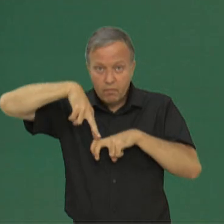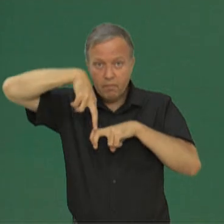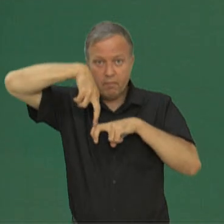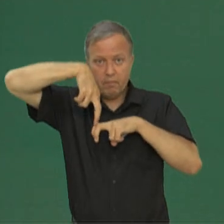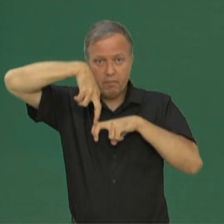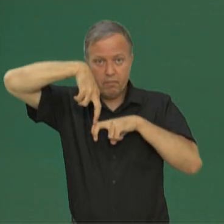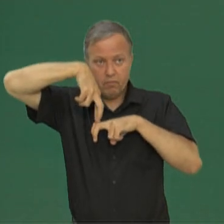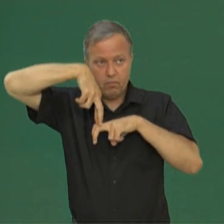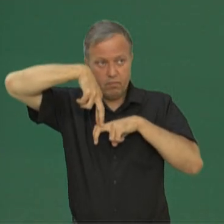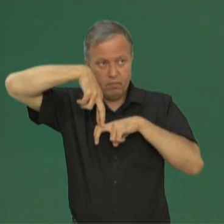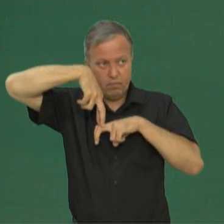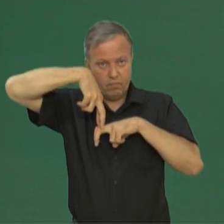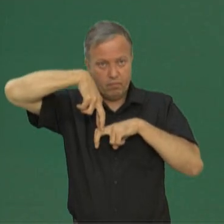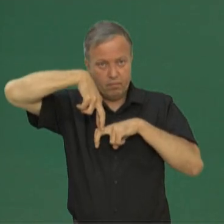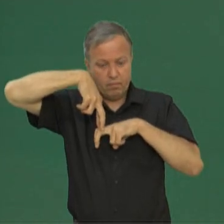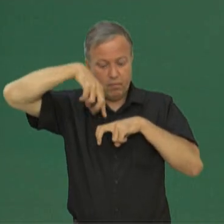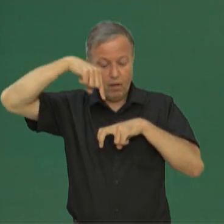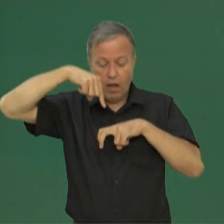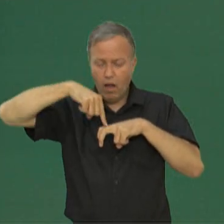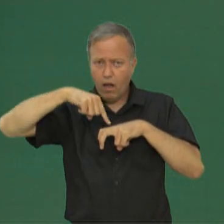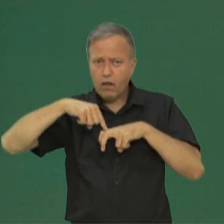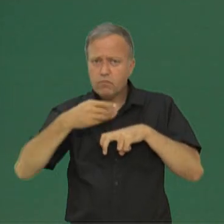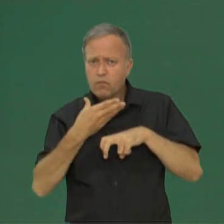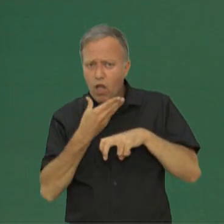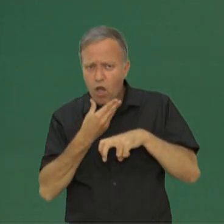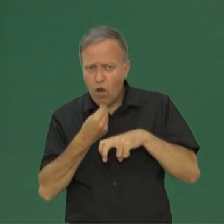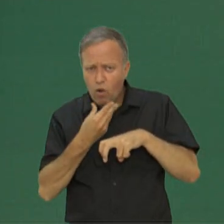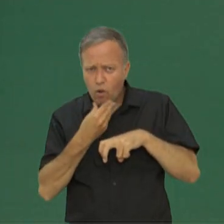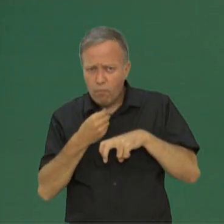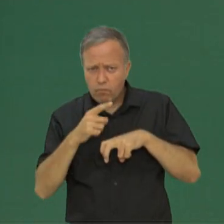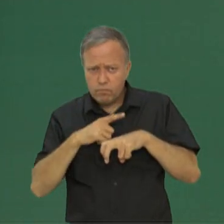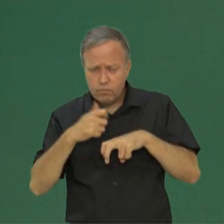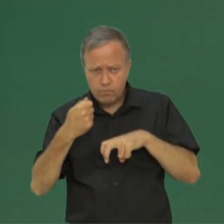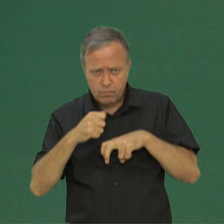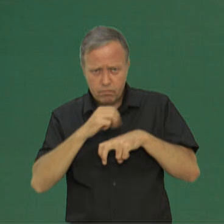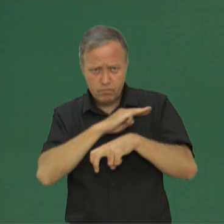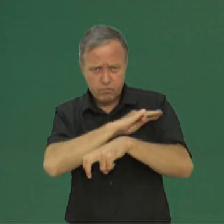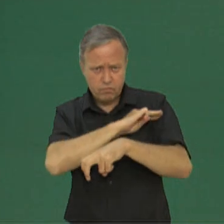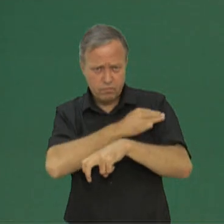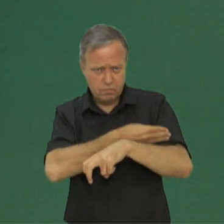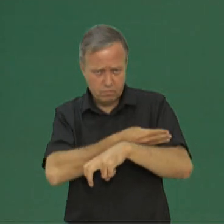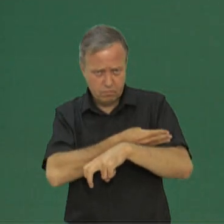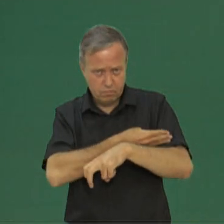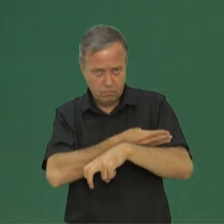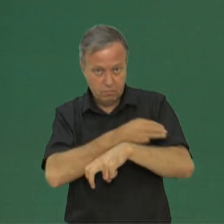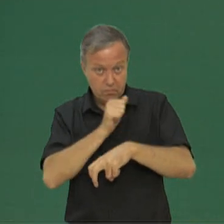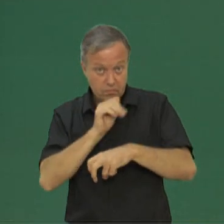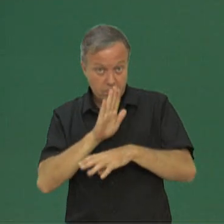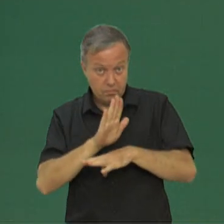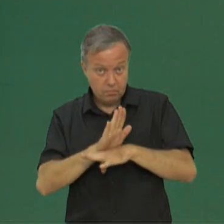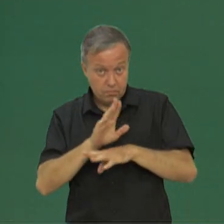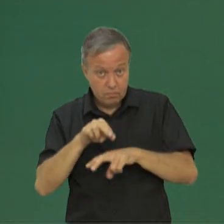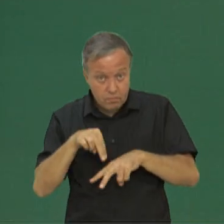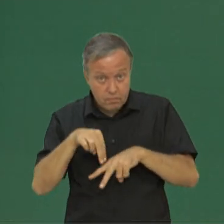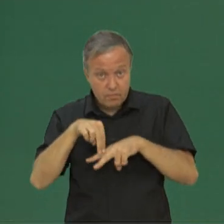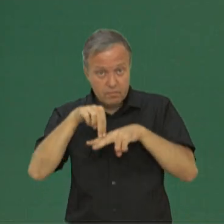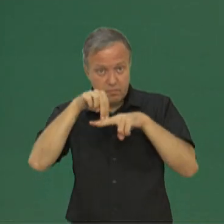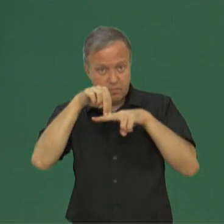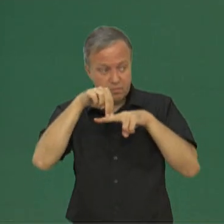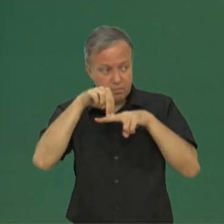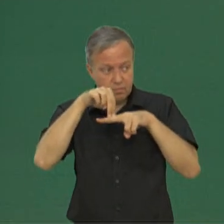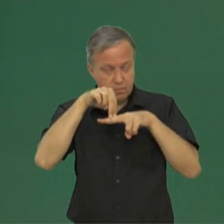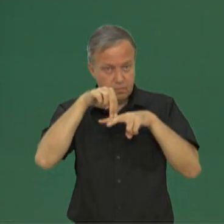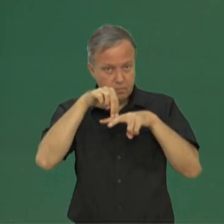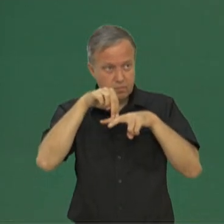né? Então, o bailarino era um ponto de apoio para ela poder ser elevada, né? Ela se apoiava e ele